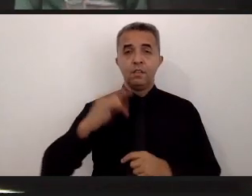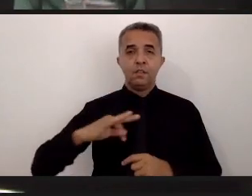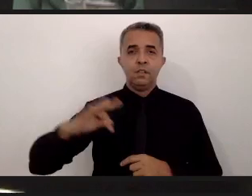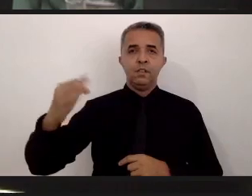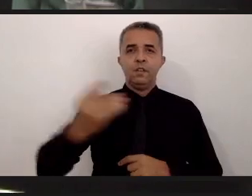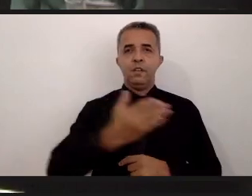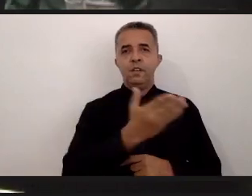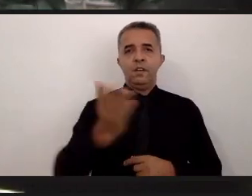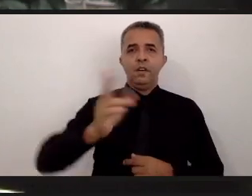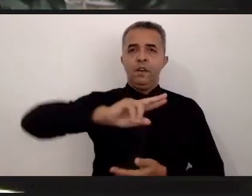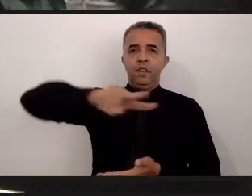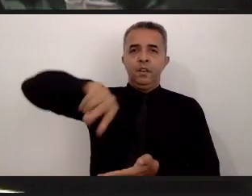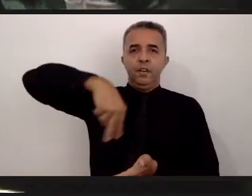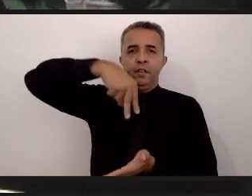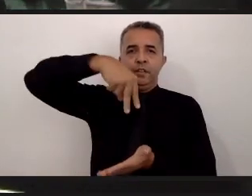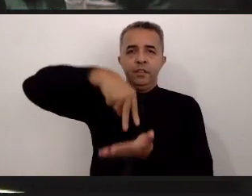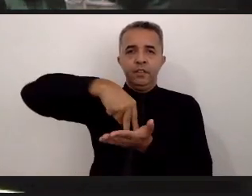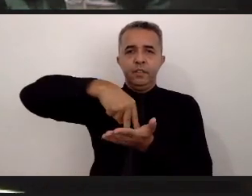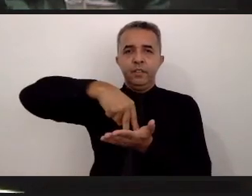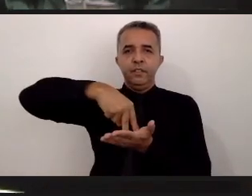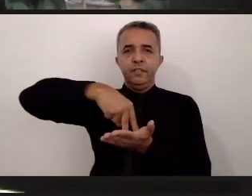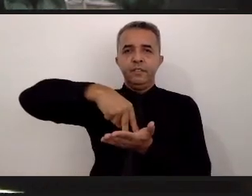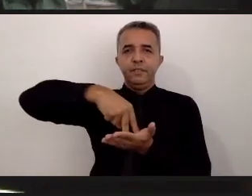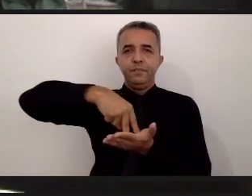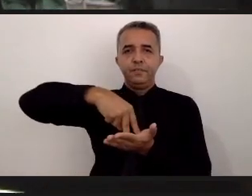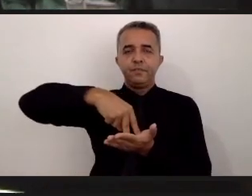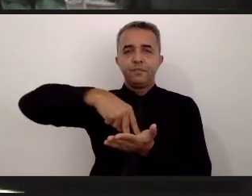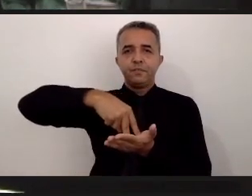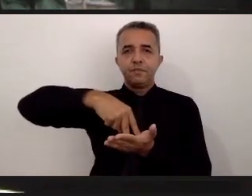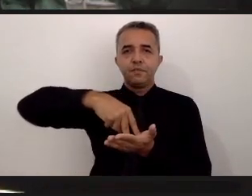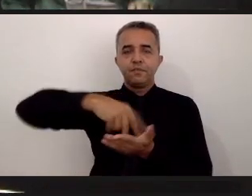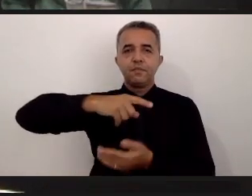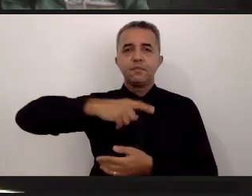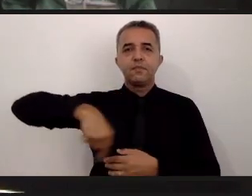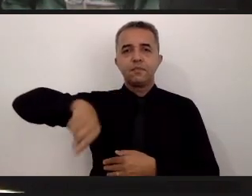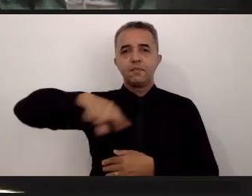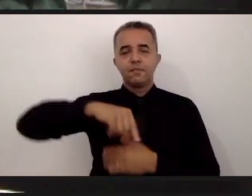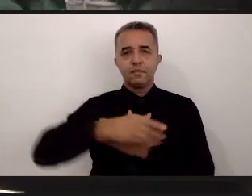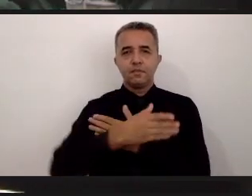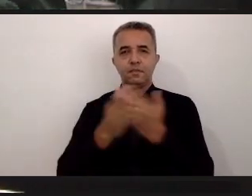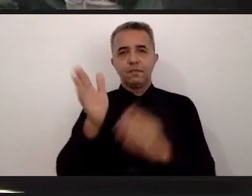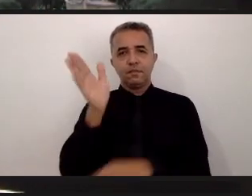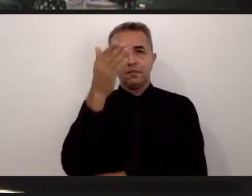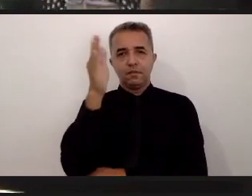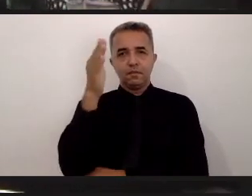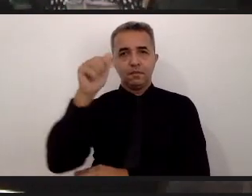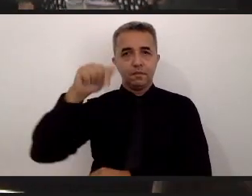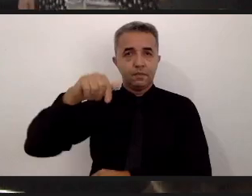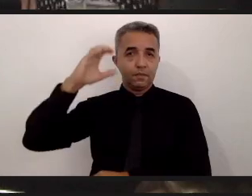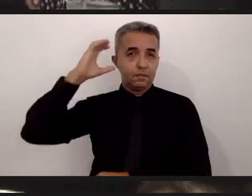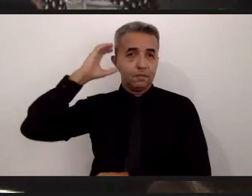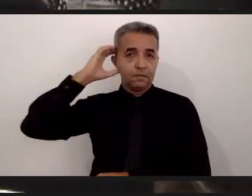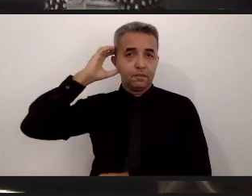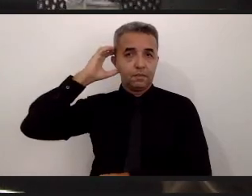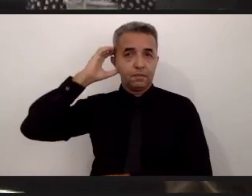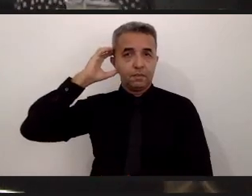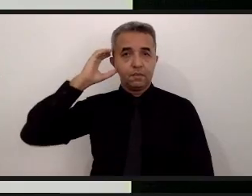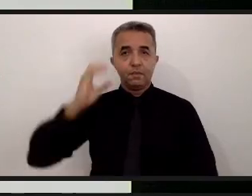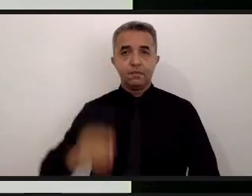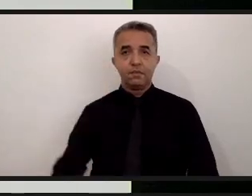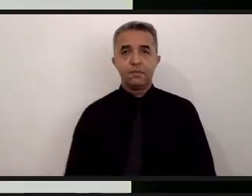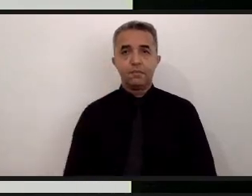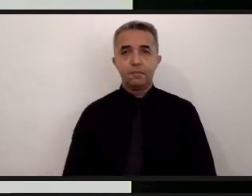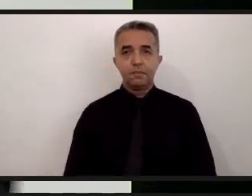nossos homenageados e convidados, e também imprensa, a estarmos em posição cívica para acompanharmos a execução do hino a